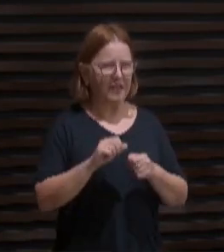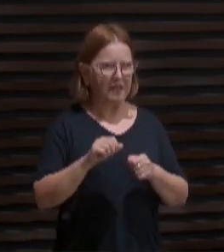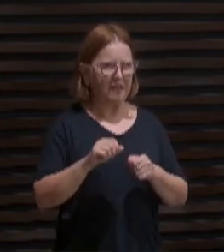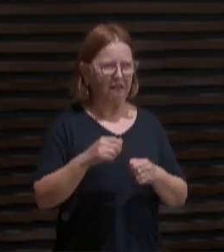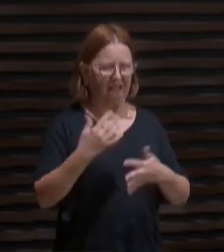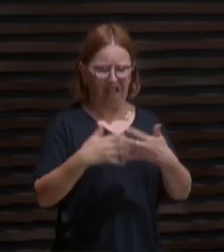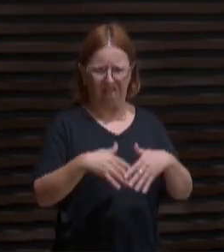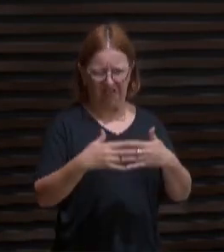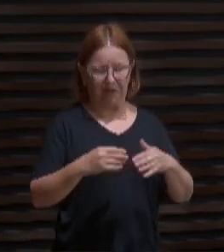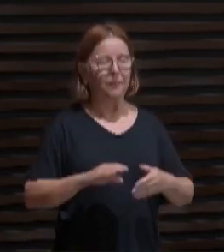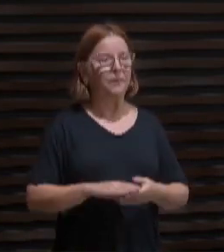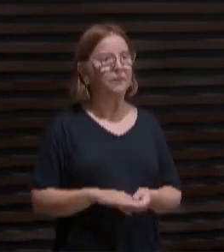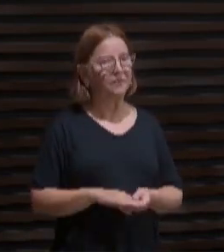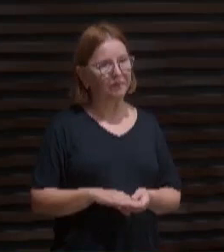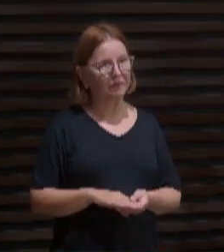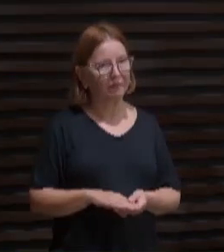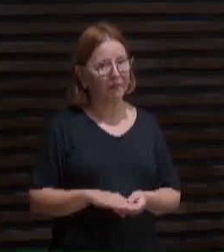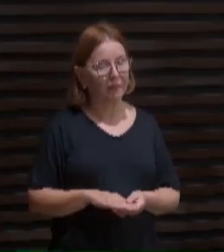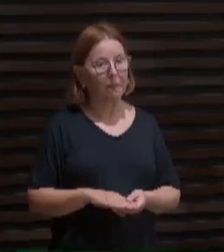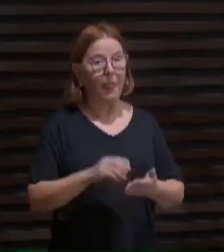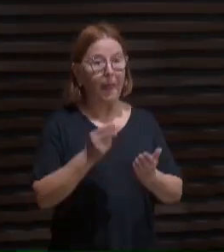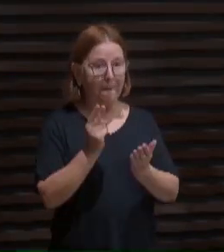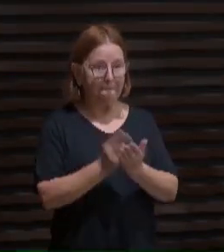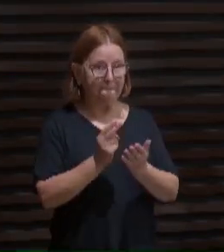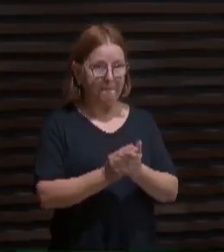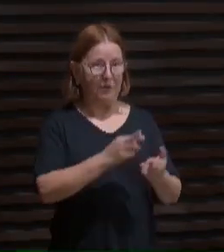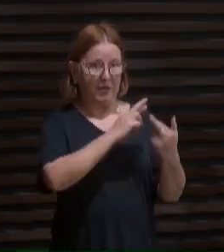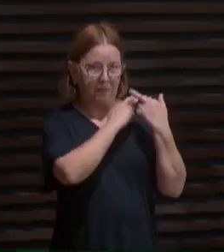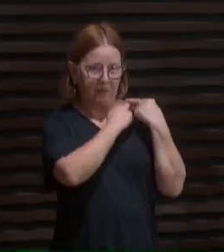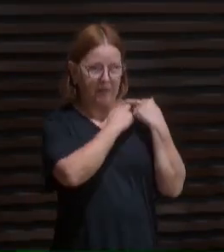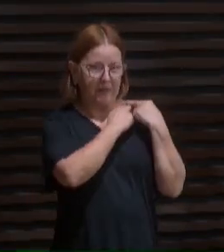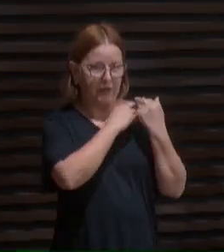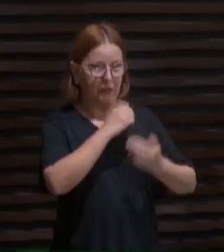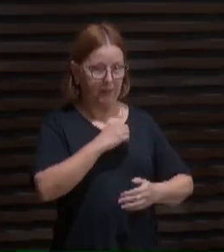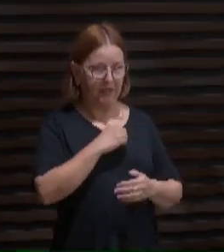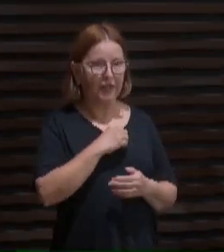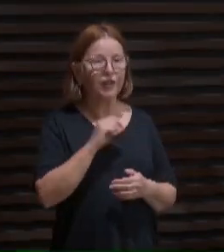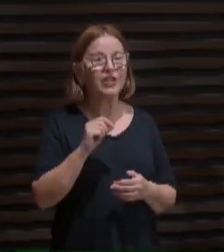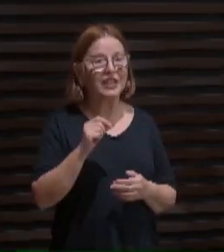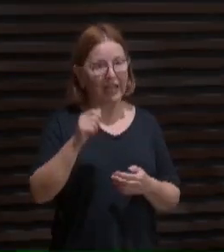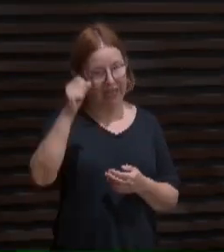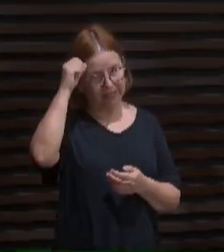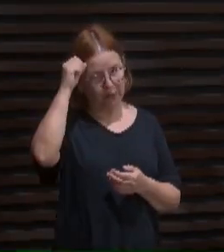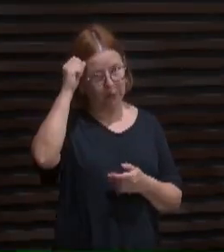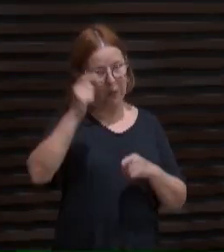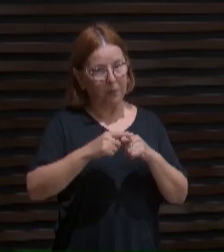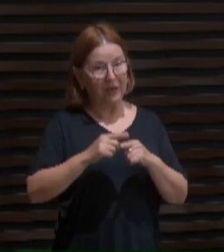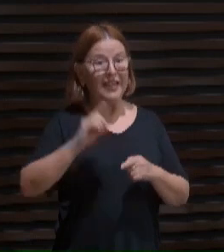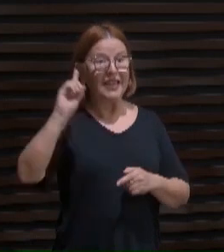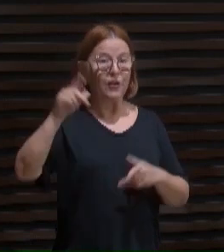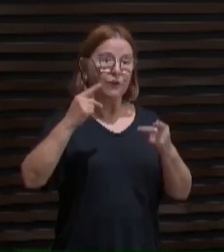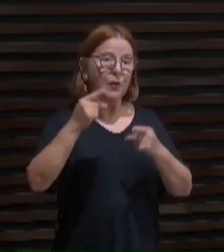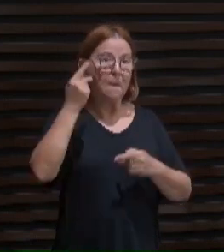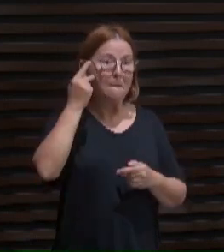a responsabilidade do pecado seja de Adão, porque foi com ele que Deus falou, a